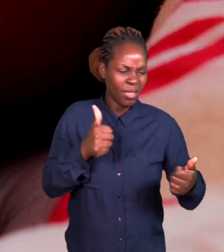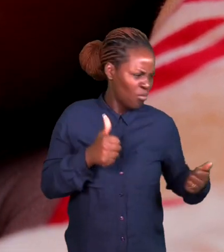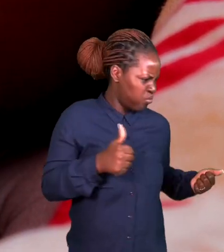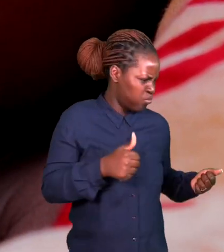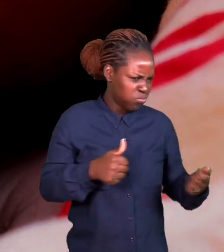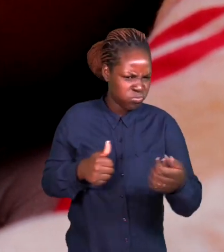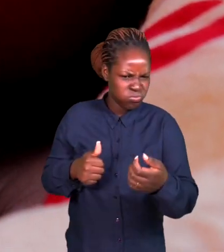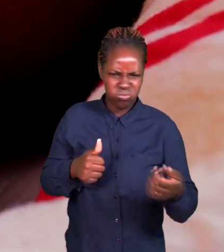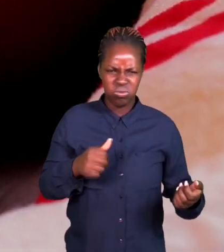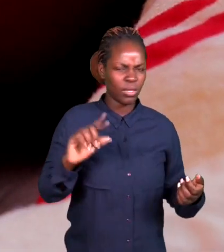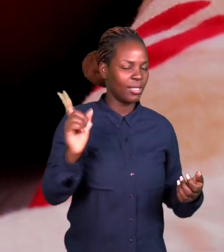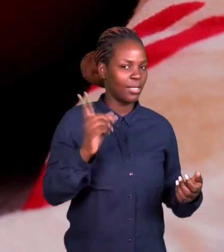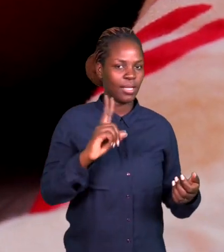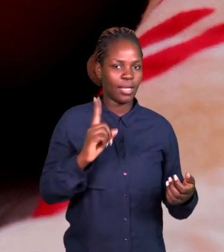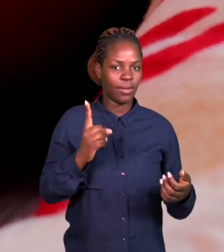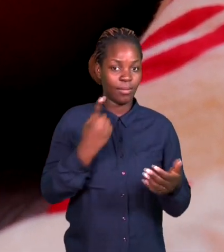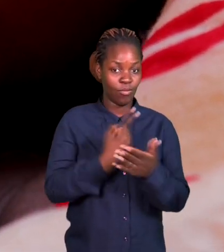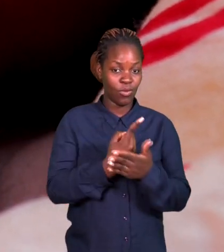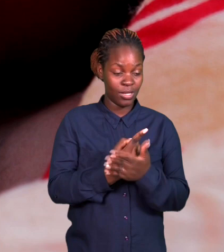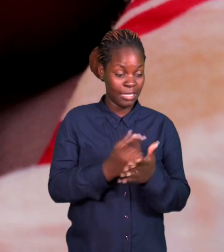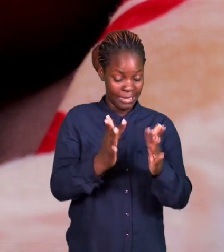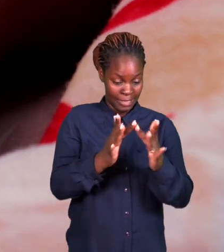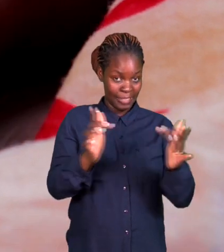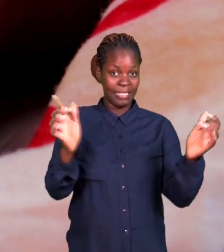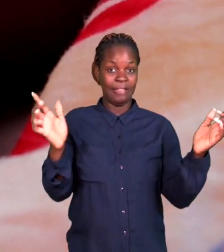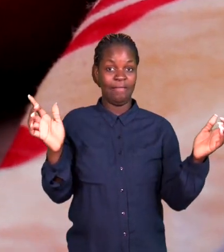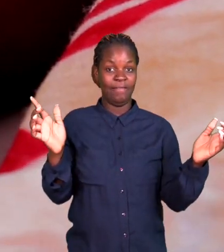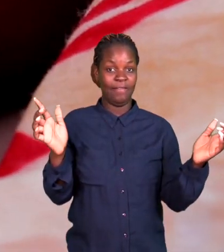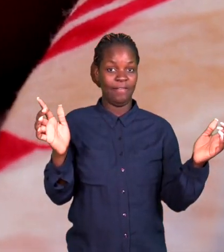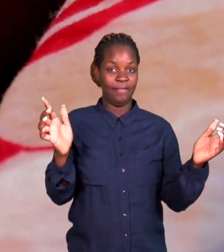não pode mexer. Os